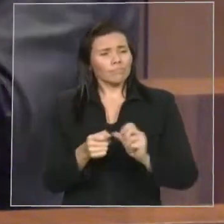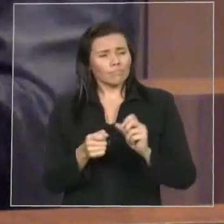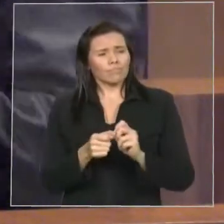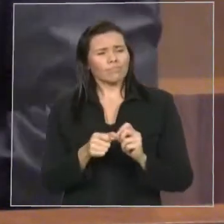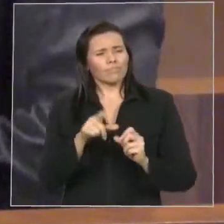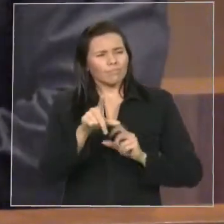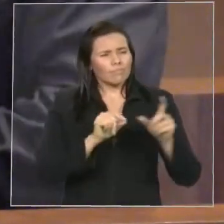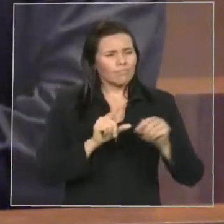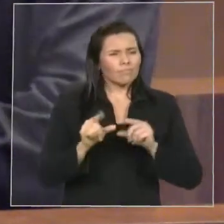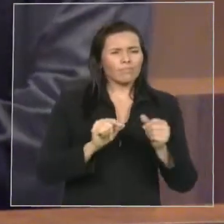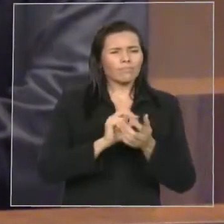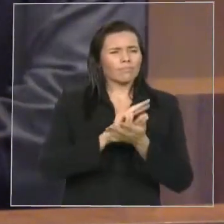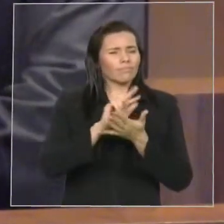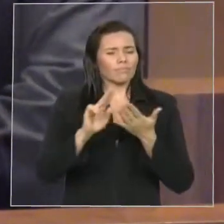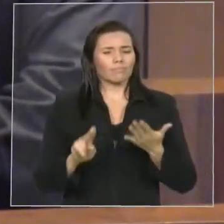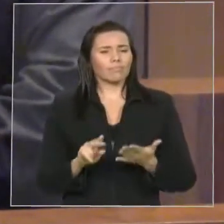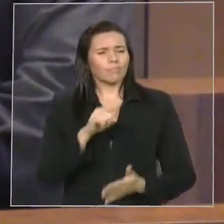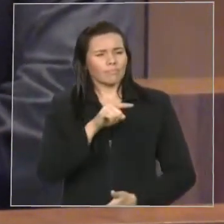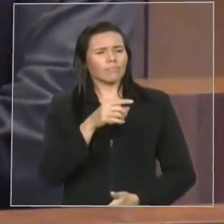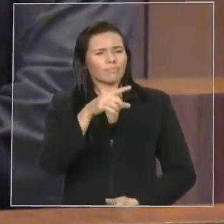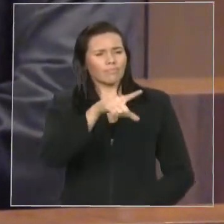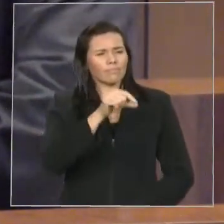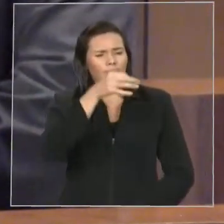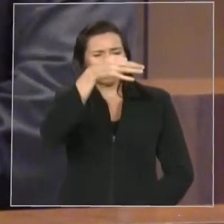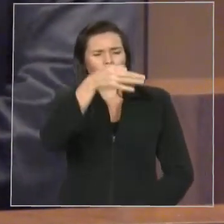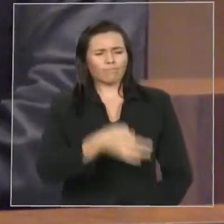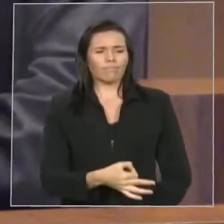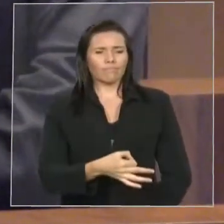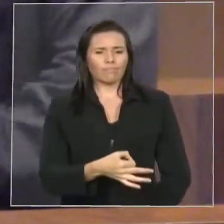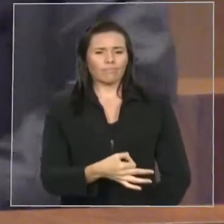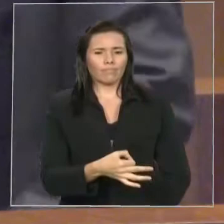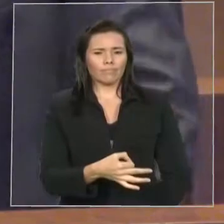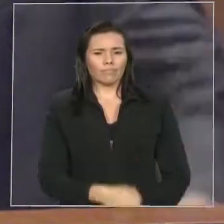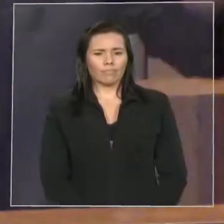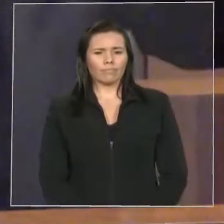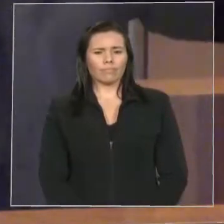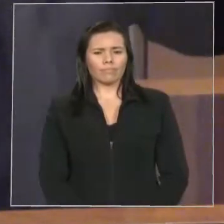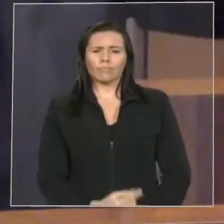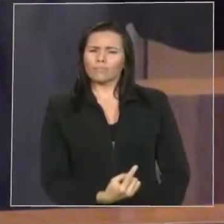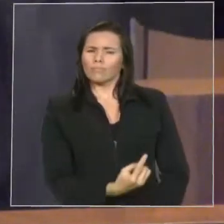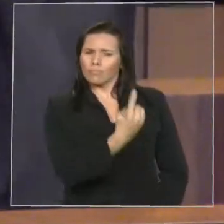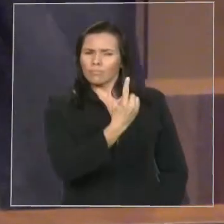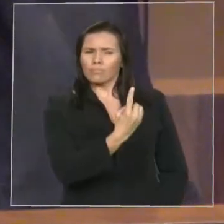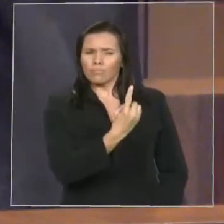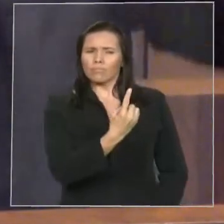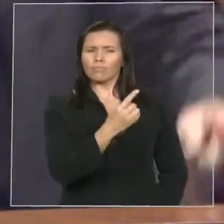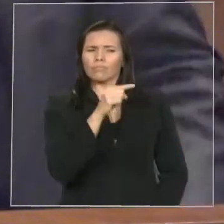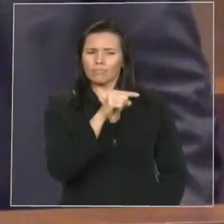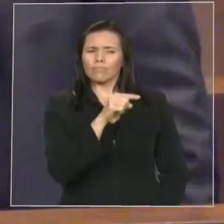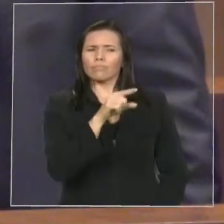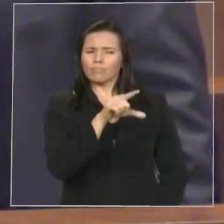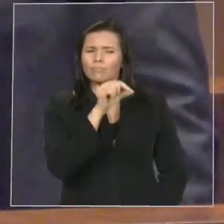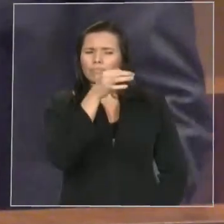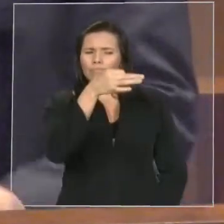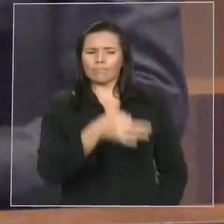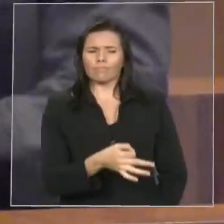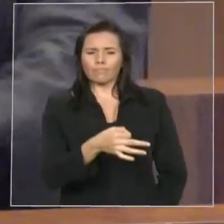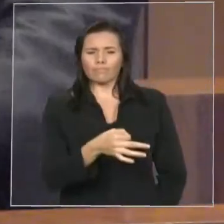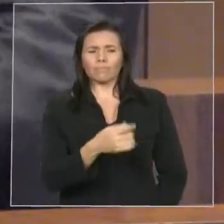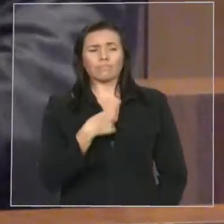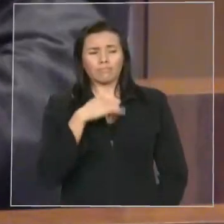tem feito acertadamente, uma escolha muito acertada